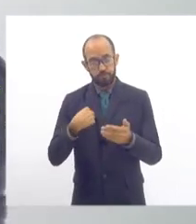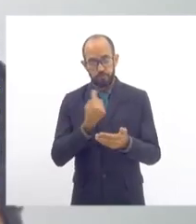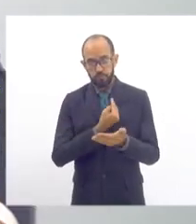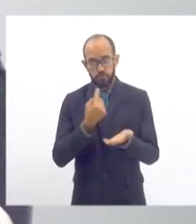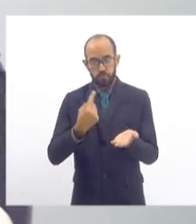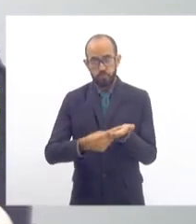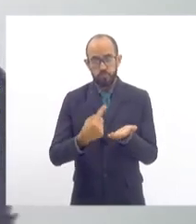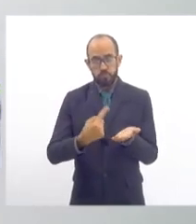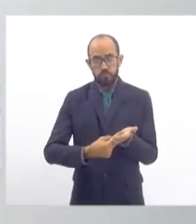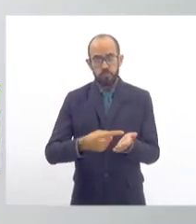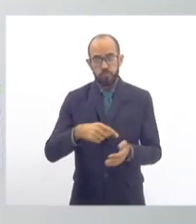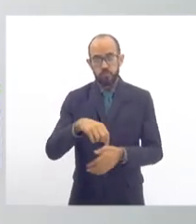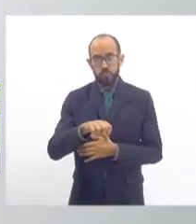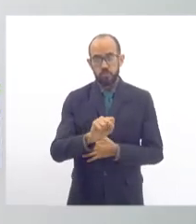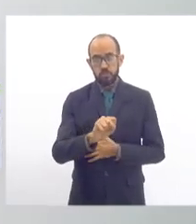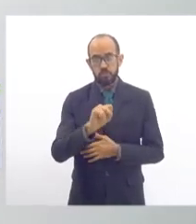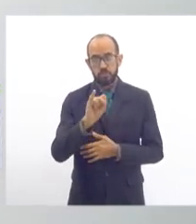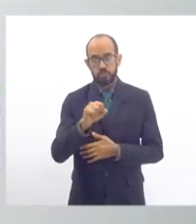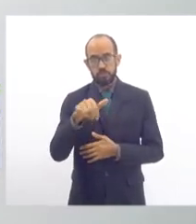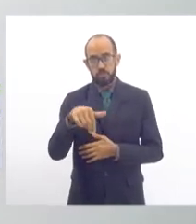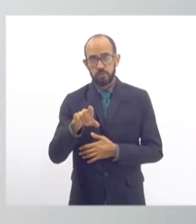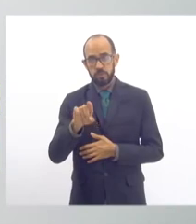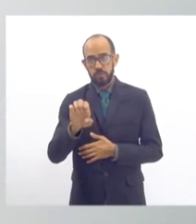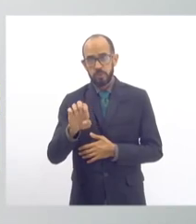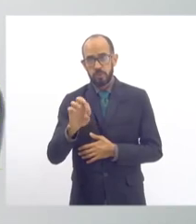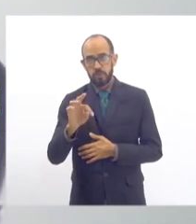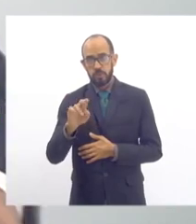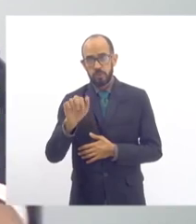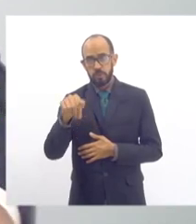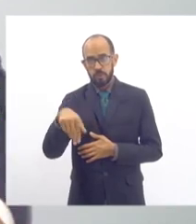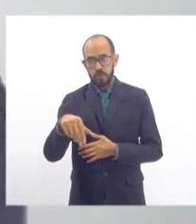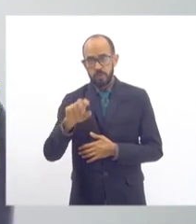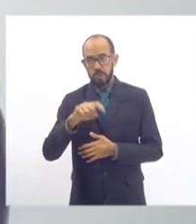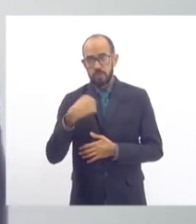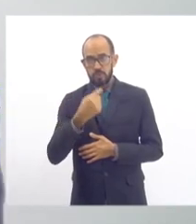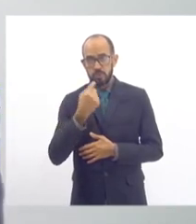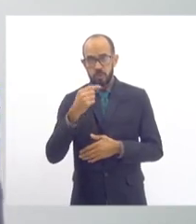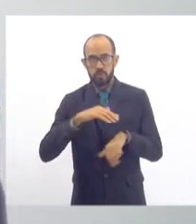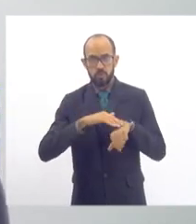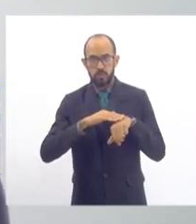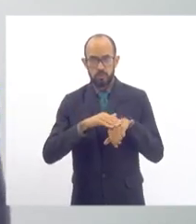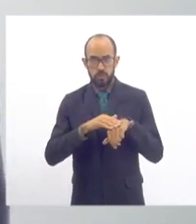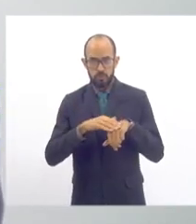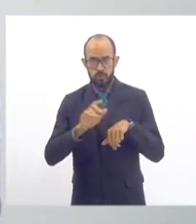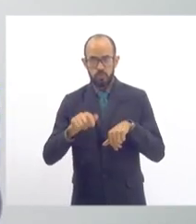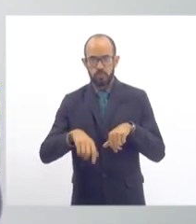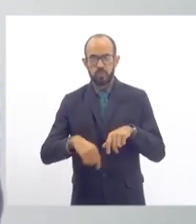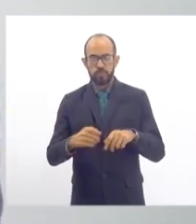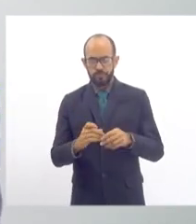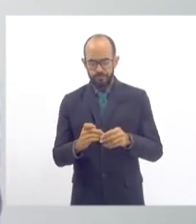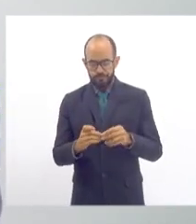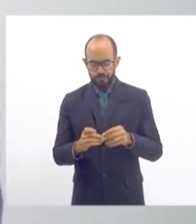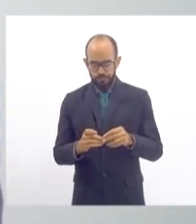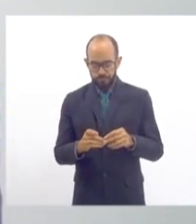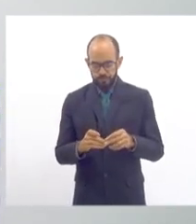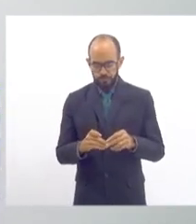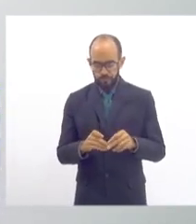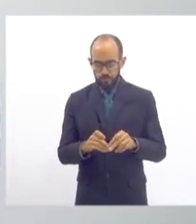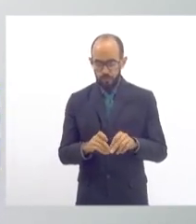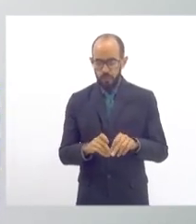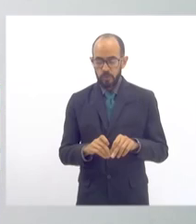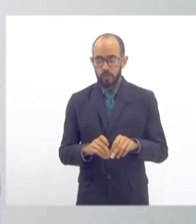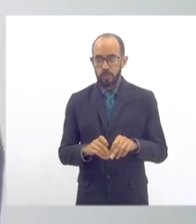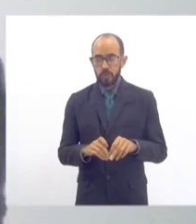com o Sindetran, que nós avançamos, e assim, como eu já relatei aqui, em nenhum ponto esse foi realmente